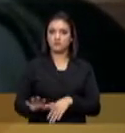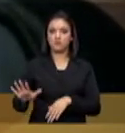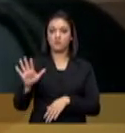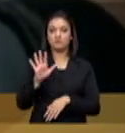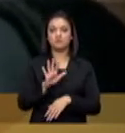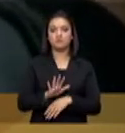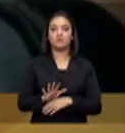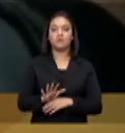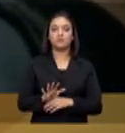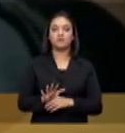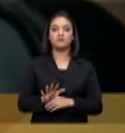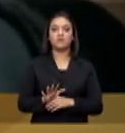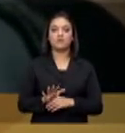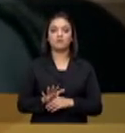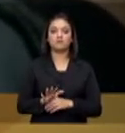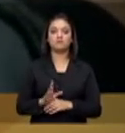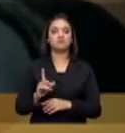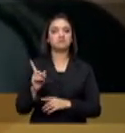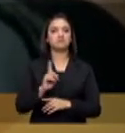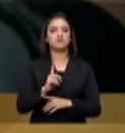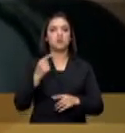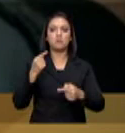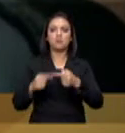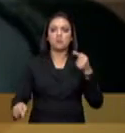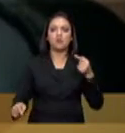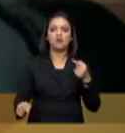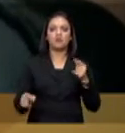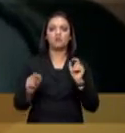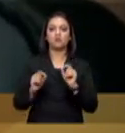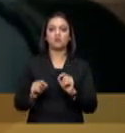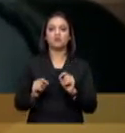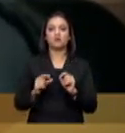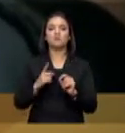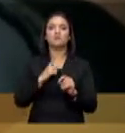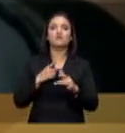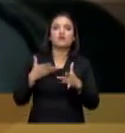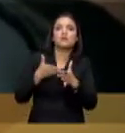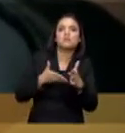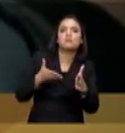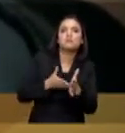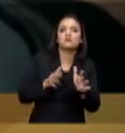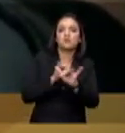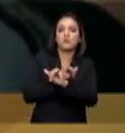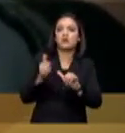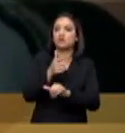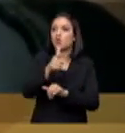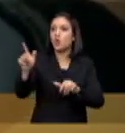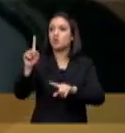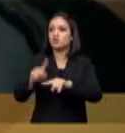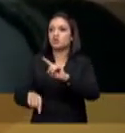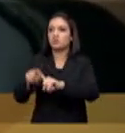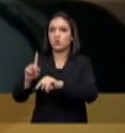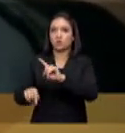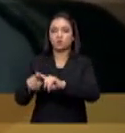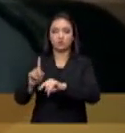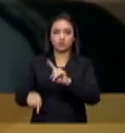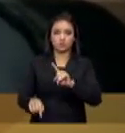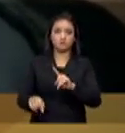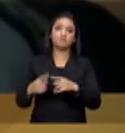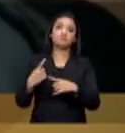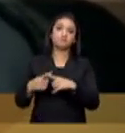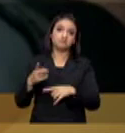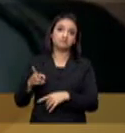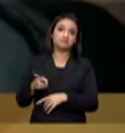do Brasil, não impede a restrição à propaganda de outros produtos nocivos, já que